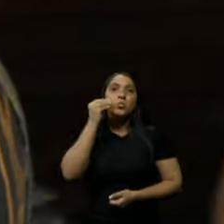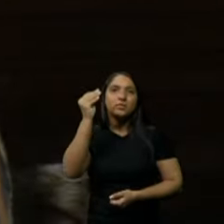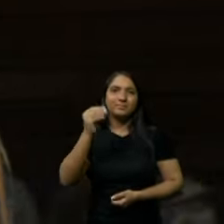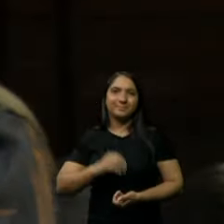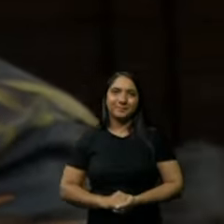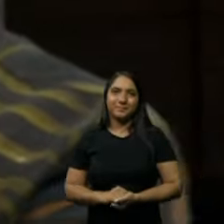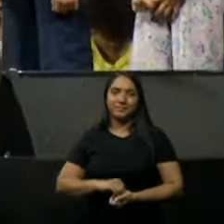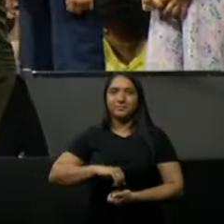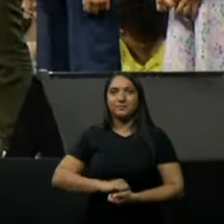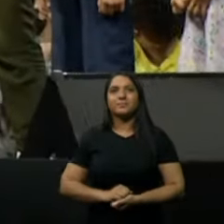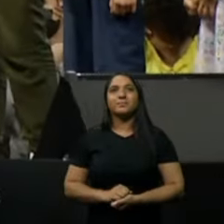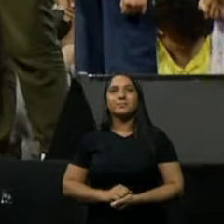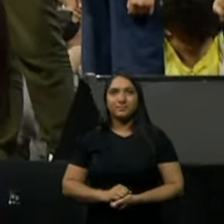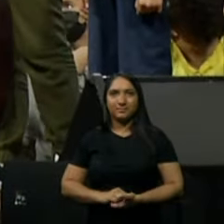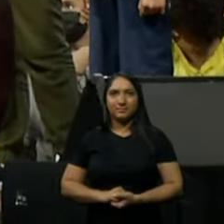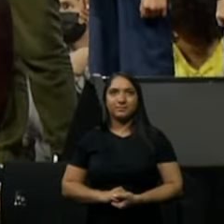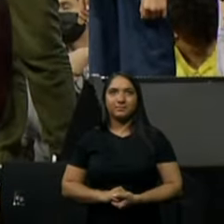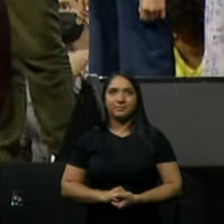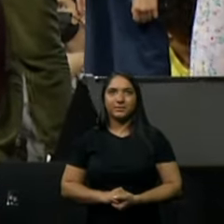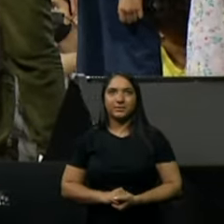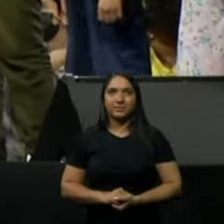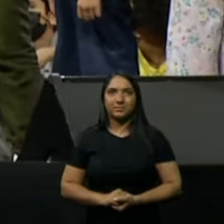e esse é o Joãozinho